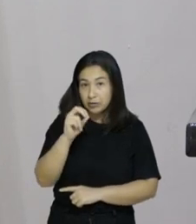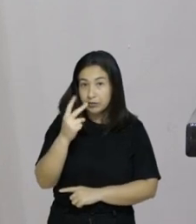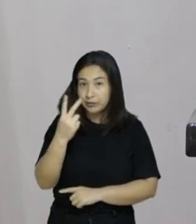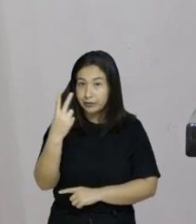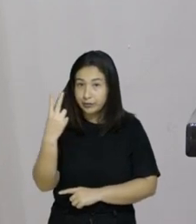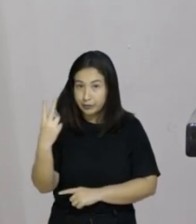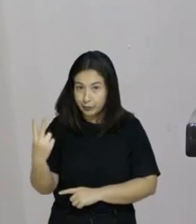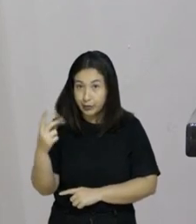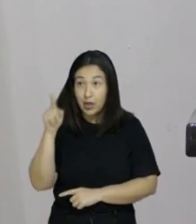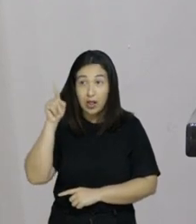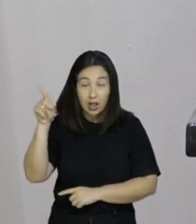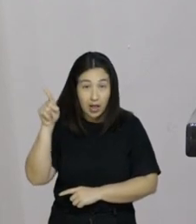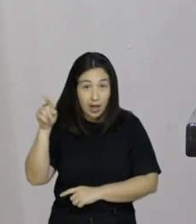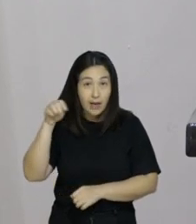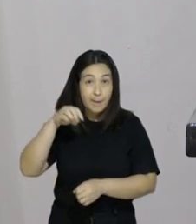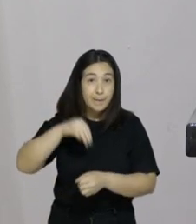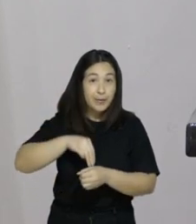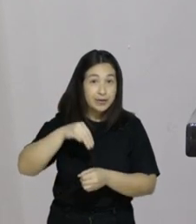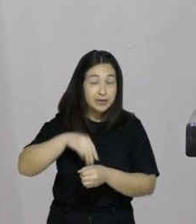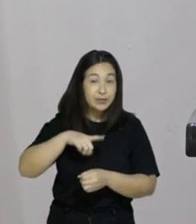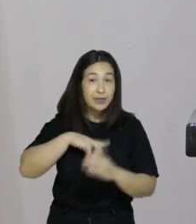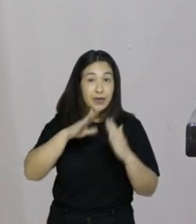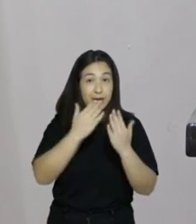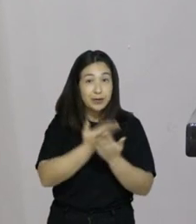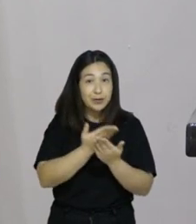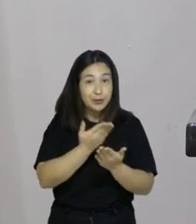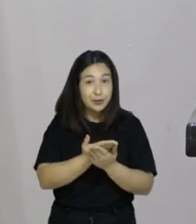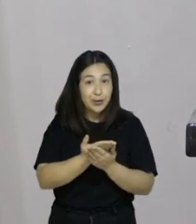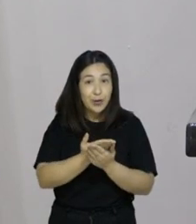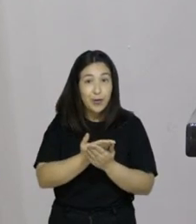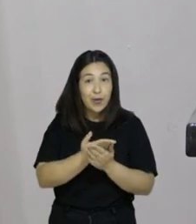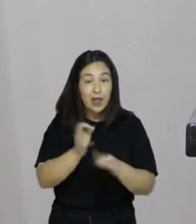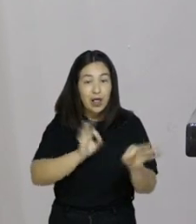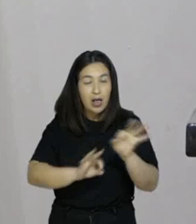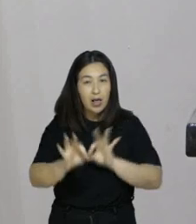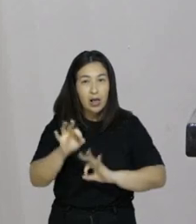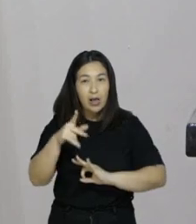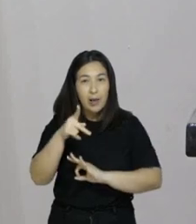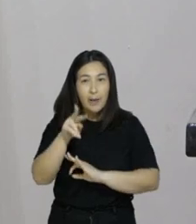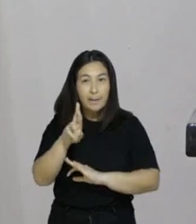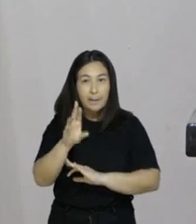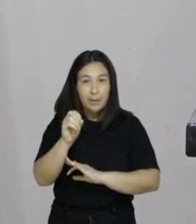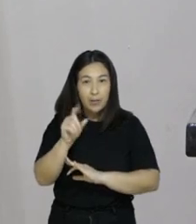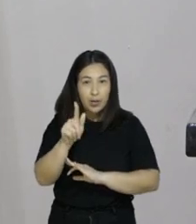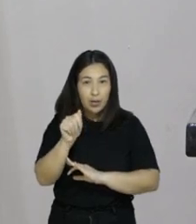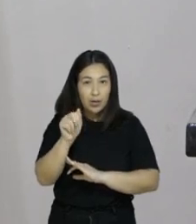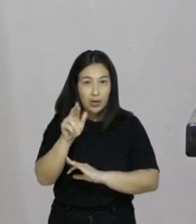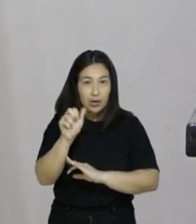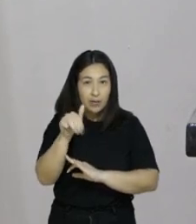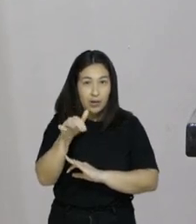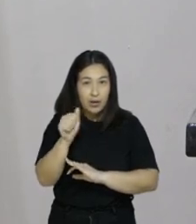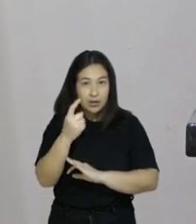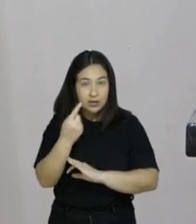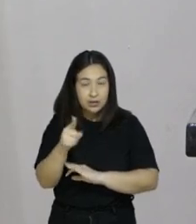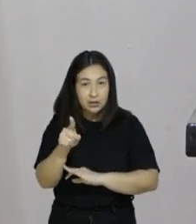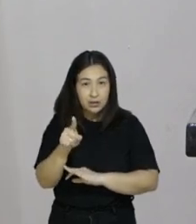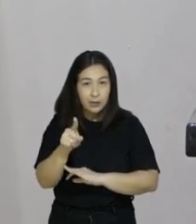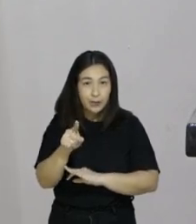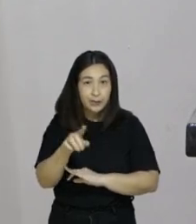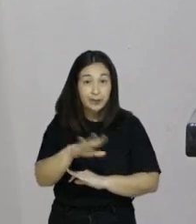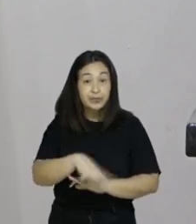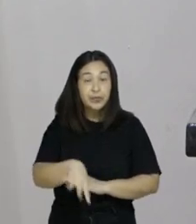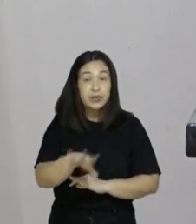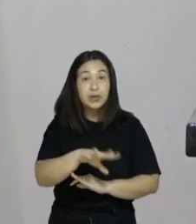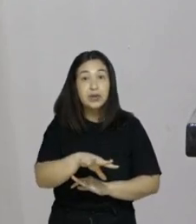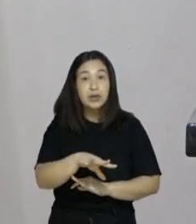Jaraguá do Sul, temos a Escola de Programação da Rede Municipal de Ensino. Além da